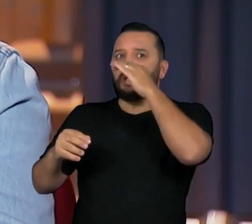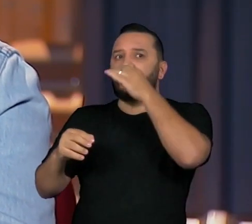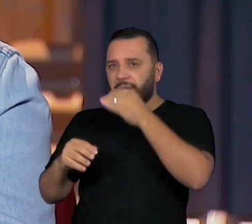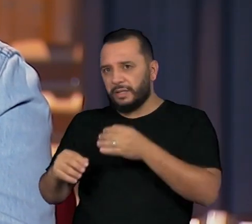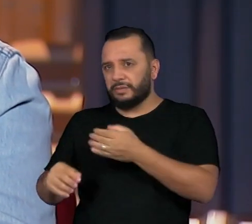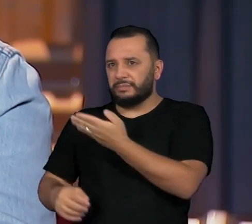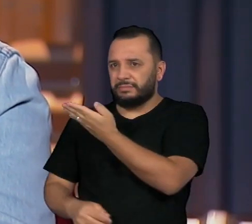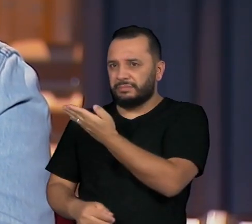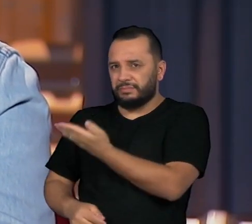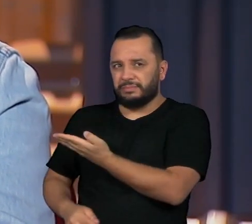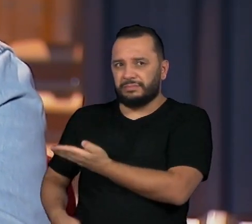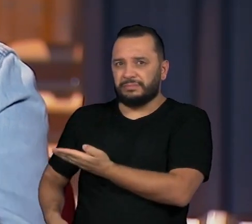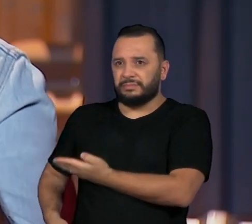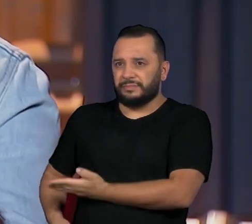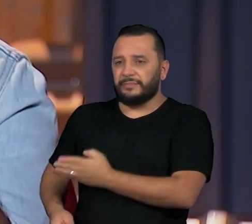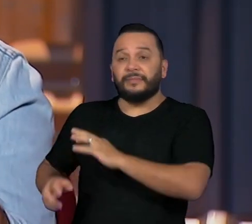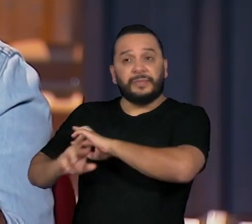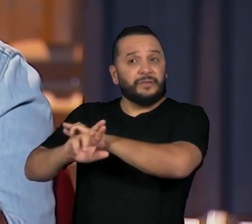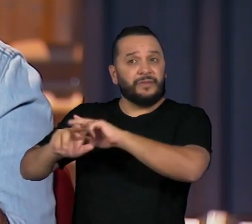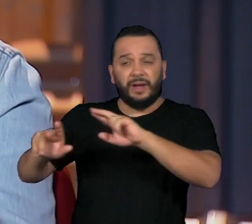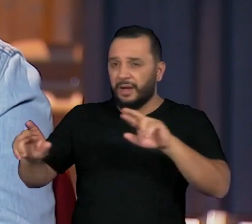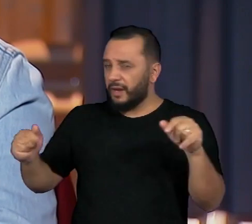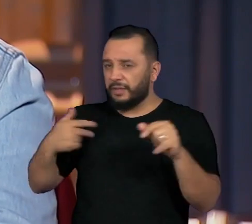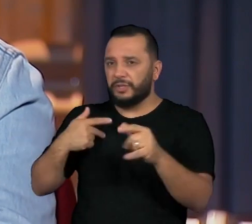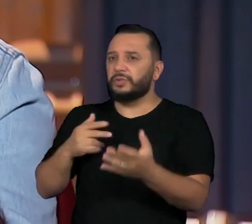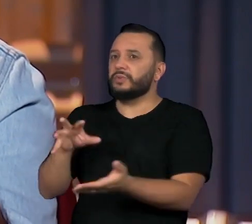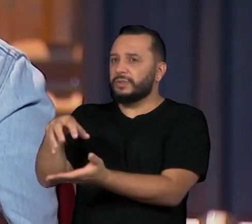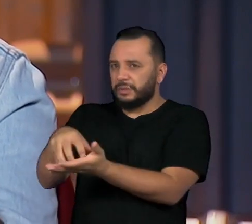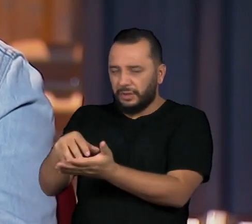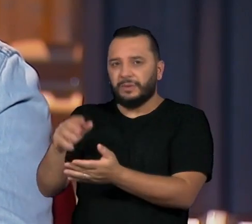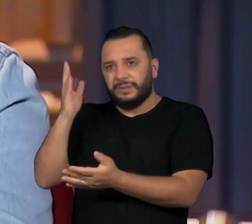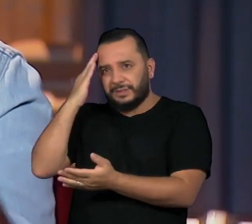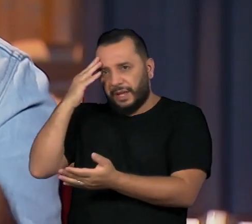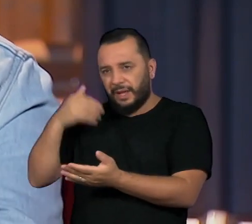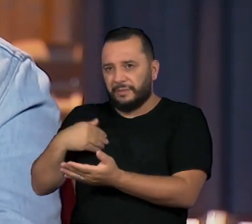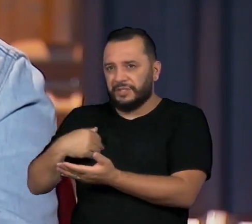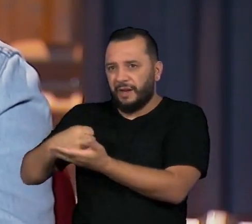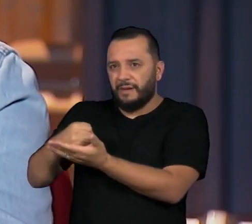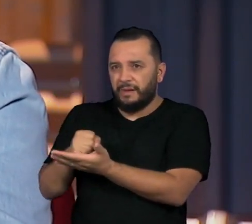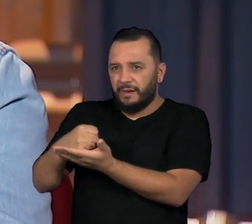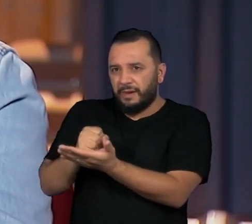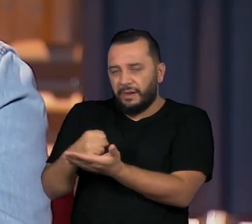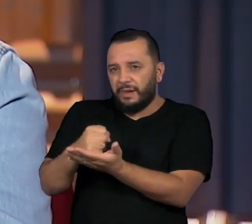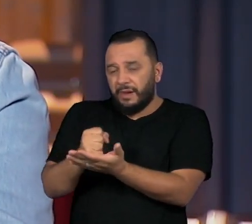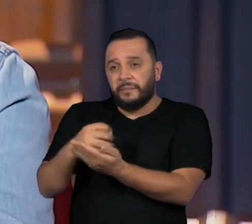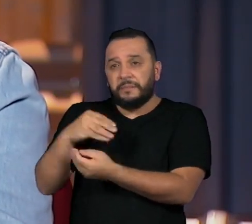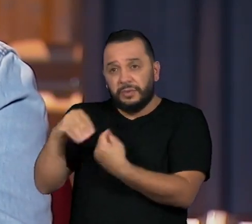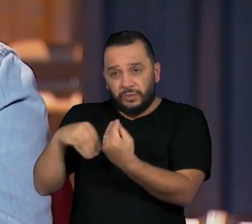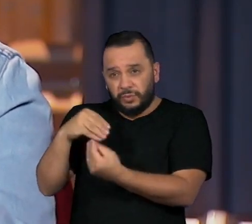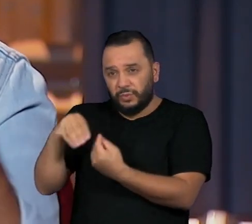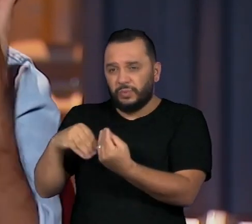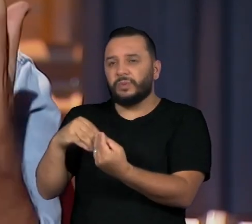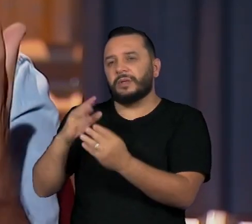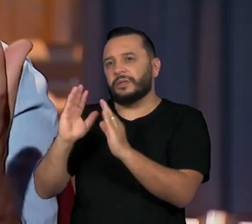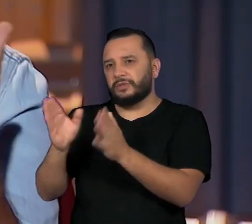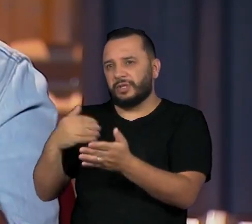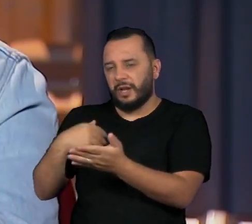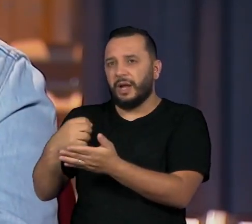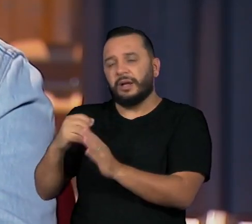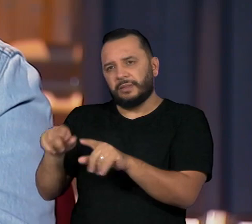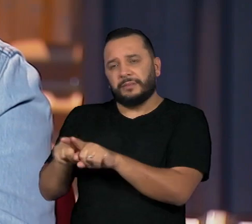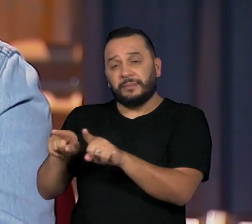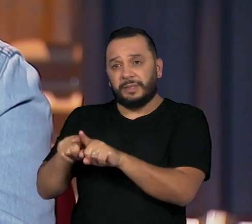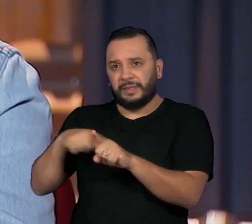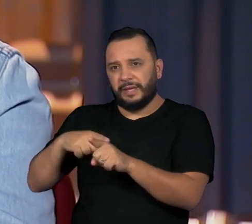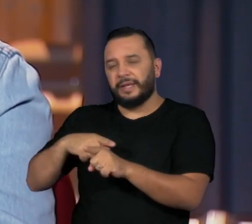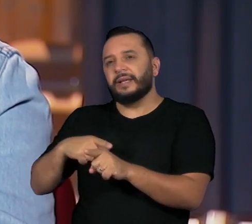outras organizações que existem menores que lidam com a planta num contexto sincrético, ou seja, de uma mistura de crenças indígenas com cristianismo